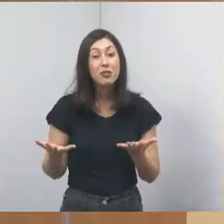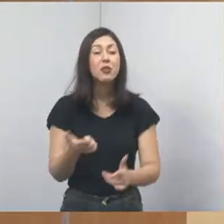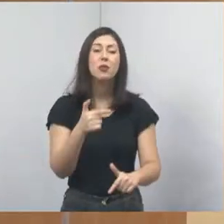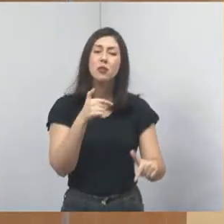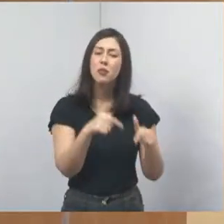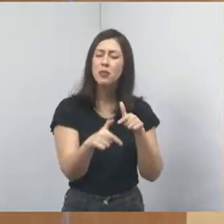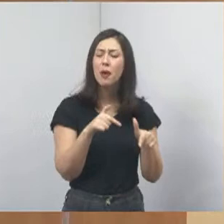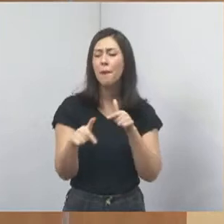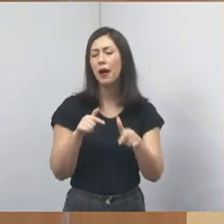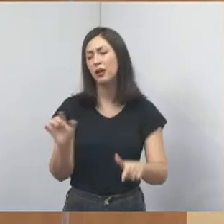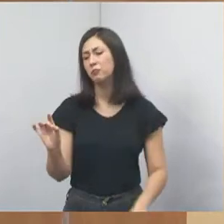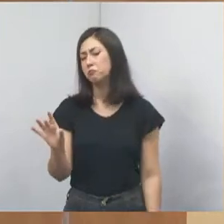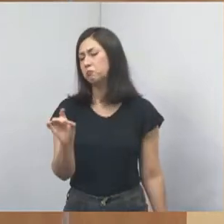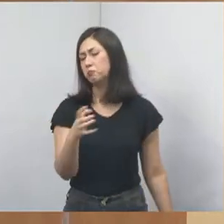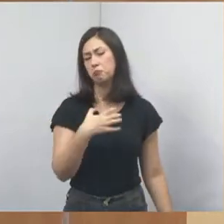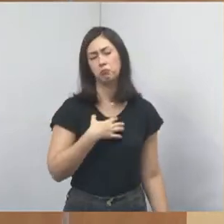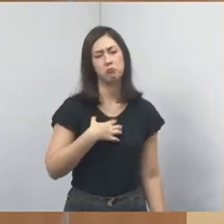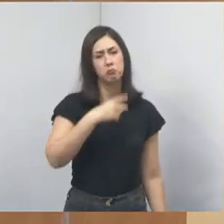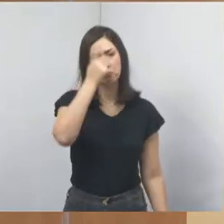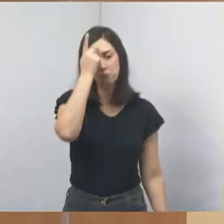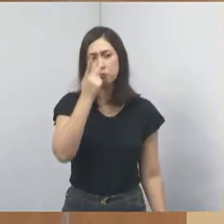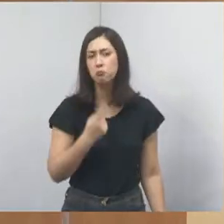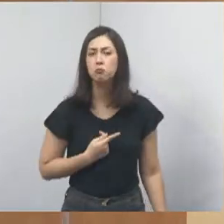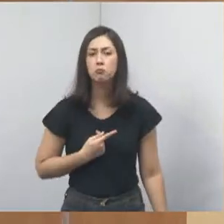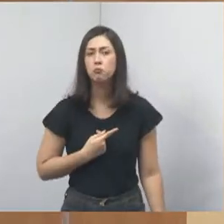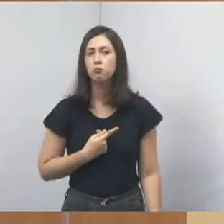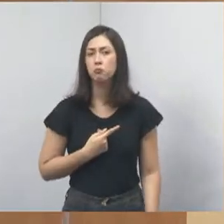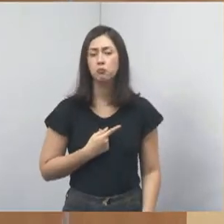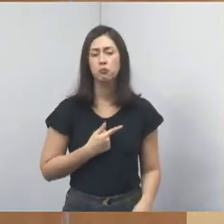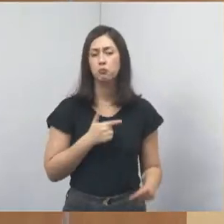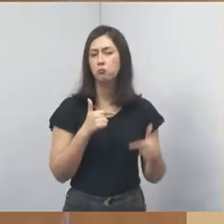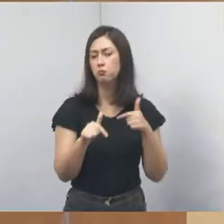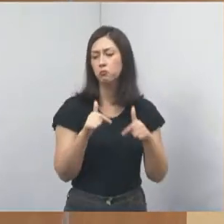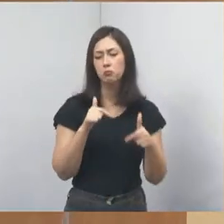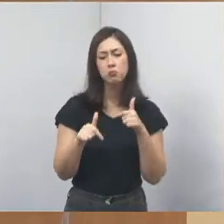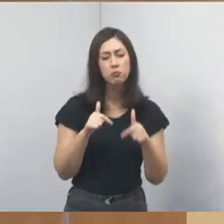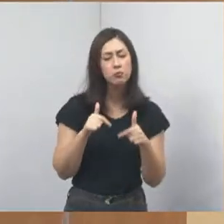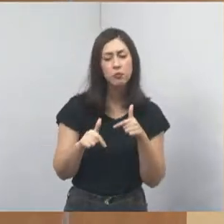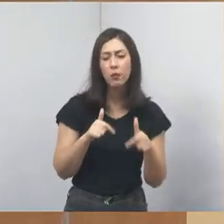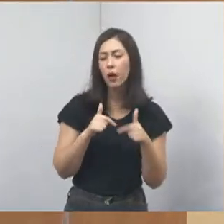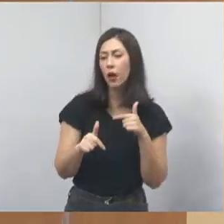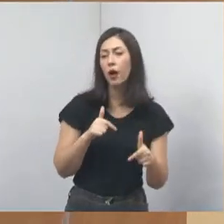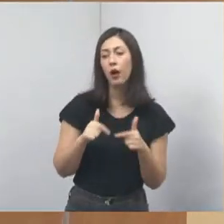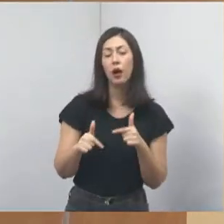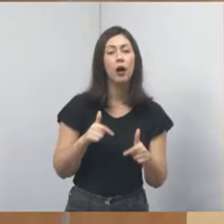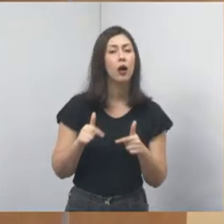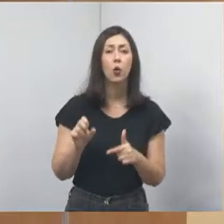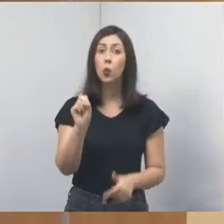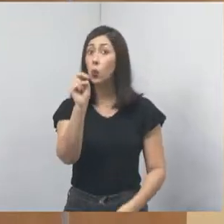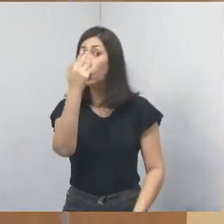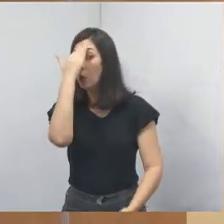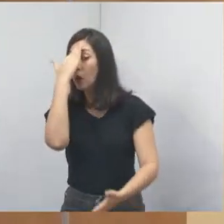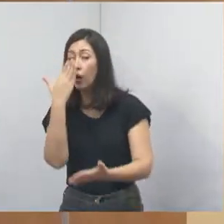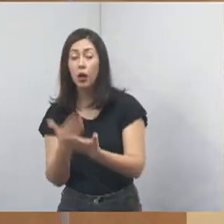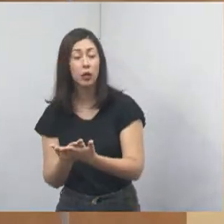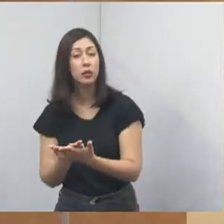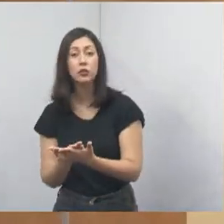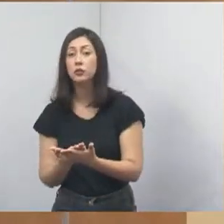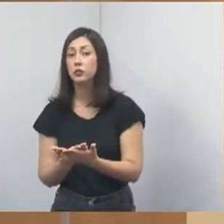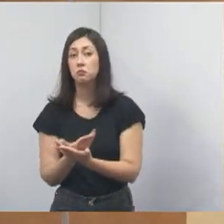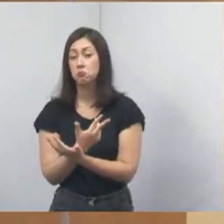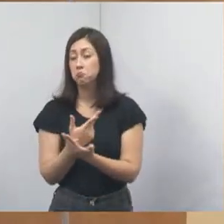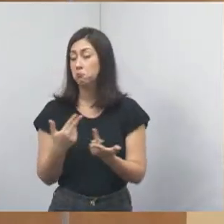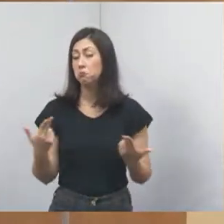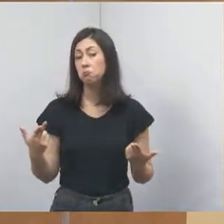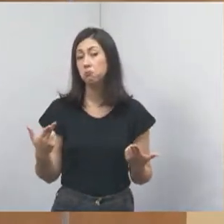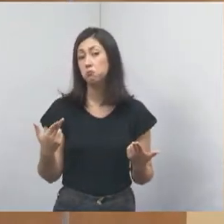bases, cada um da sua maneira, como eu disse, no seu mundo do trabalho, no credo que professa, a possibilidade da